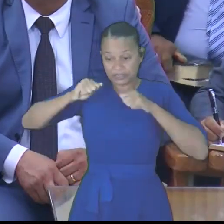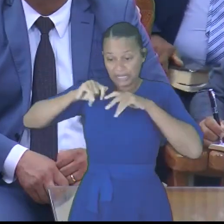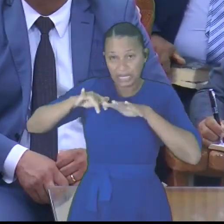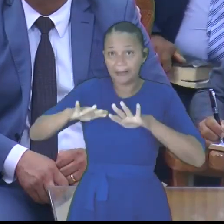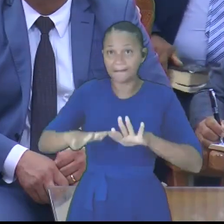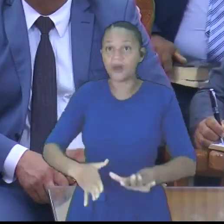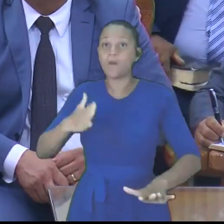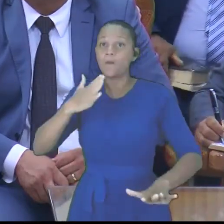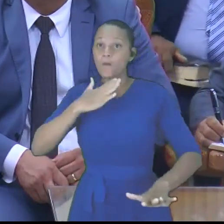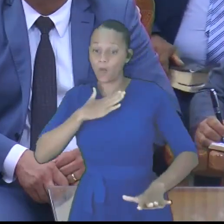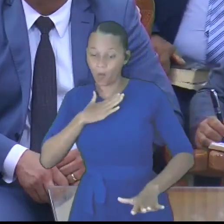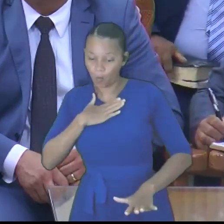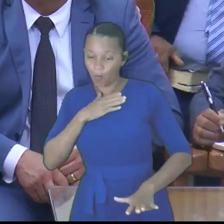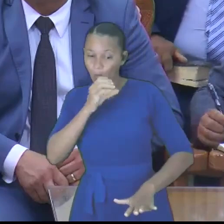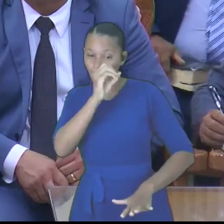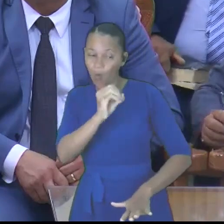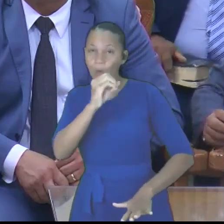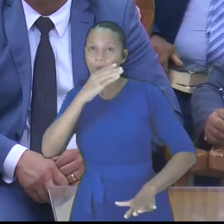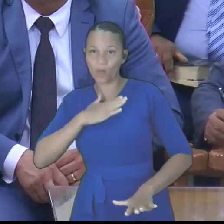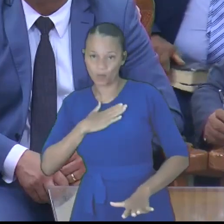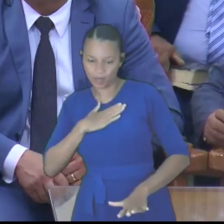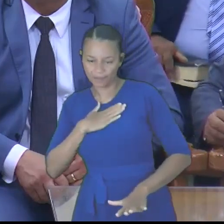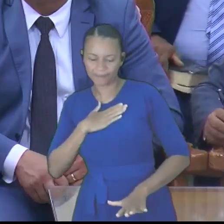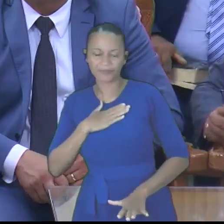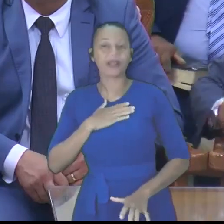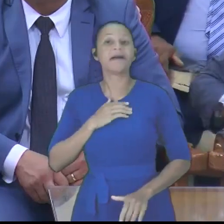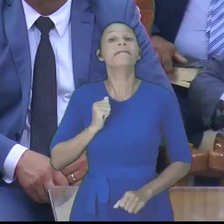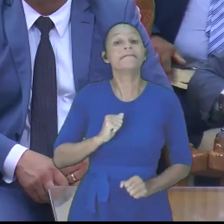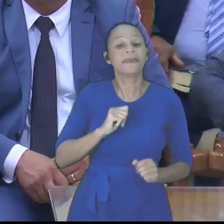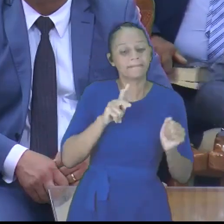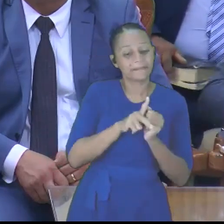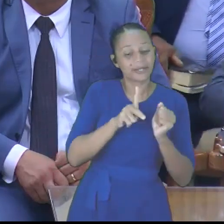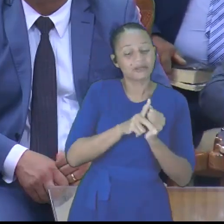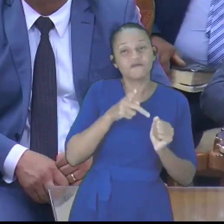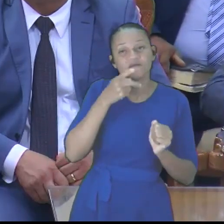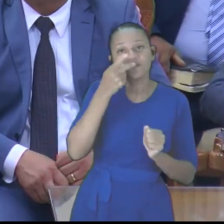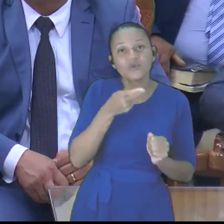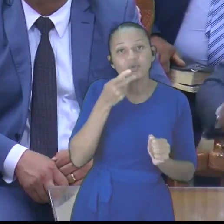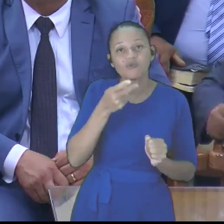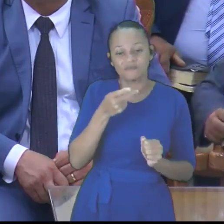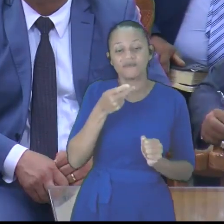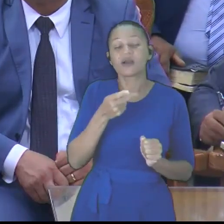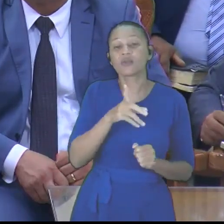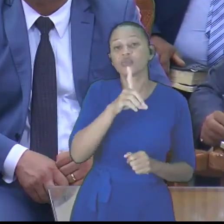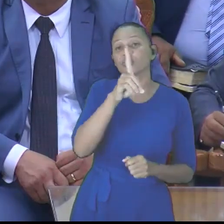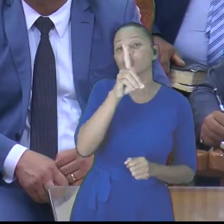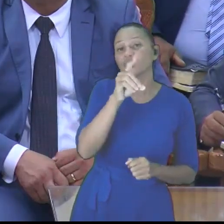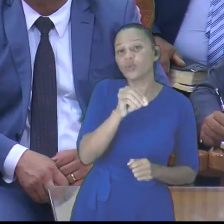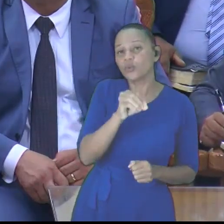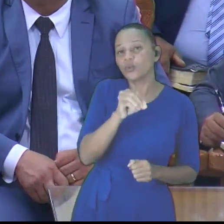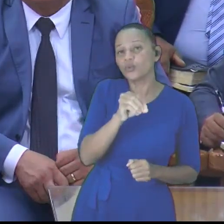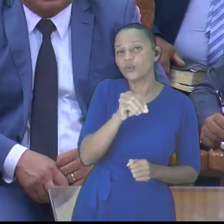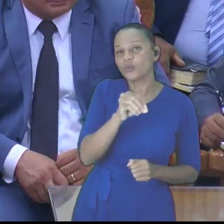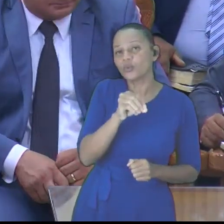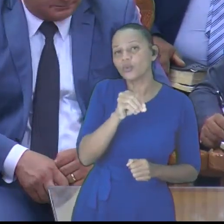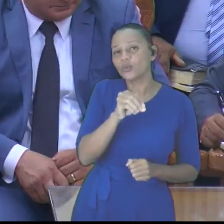dia de Pentecostes, disse Joel, mas houve uma mudança: derramarei do.